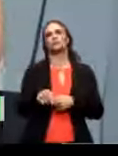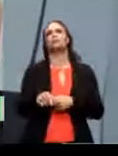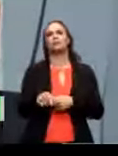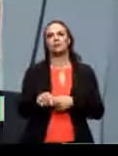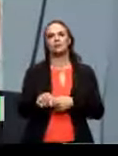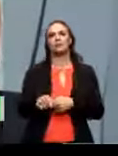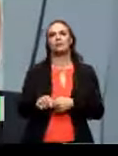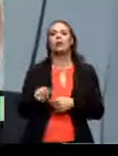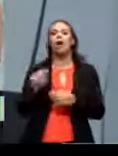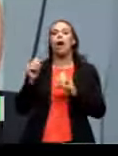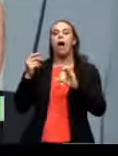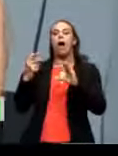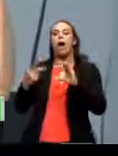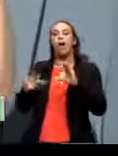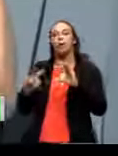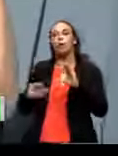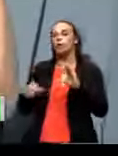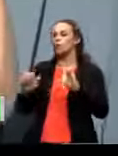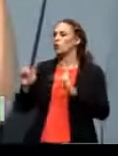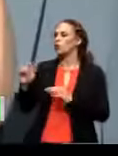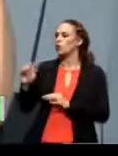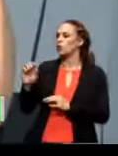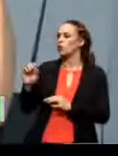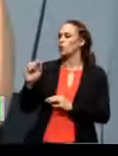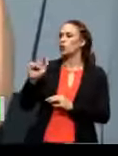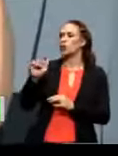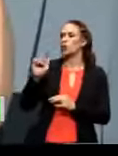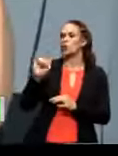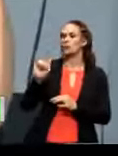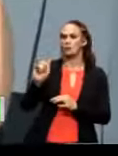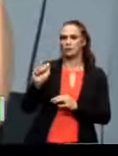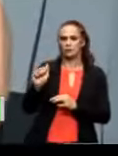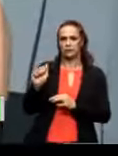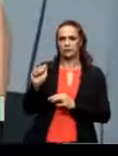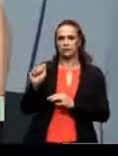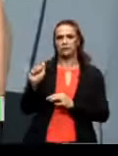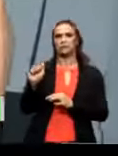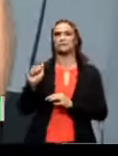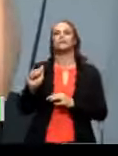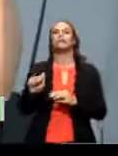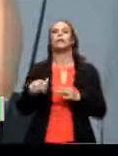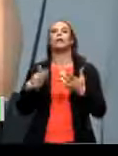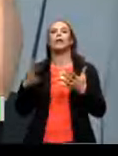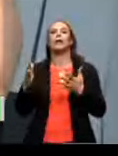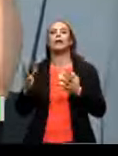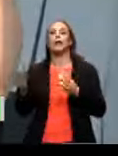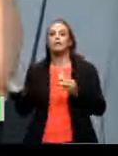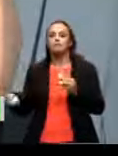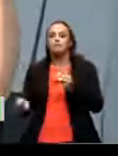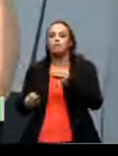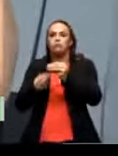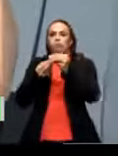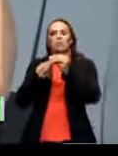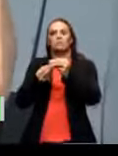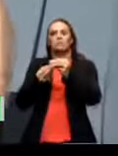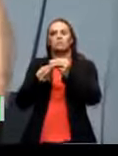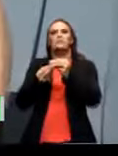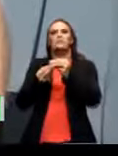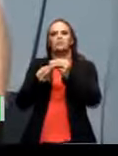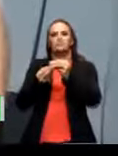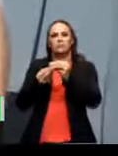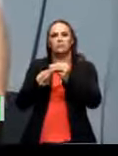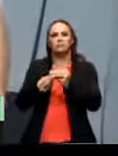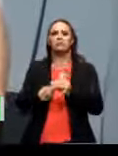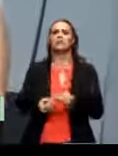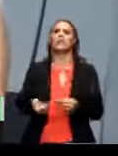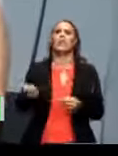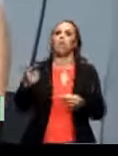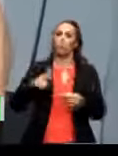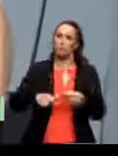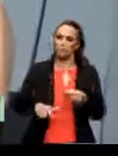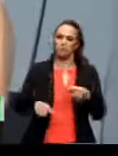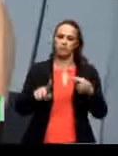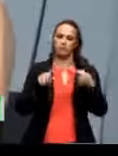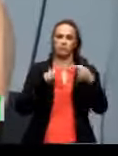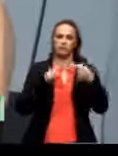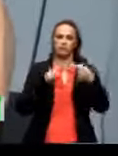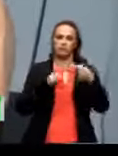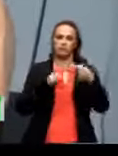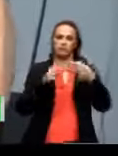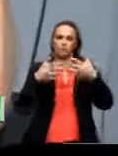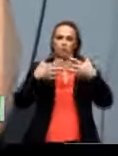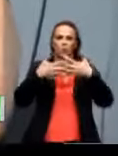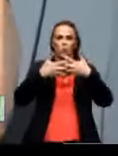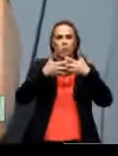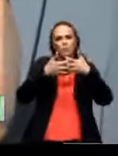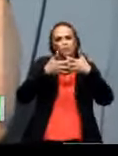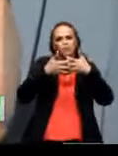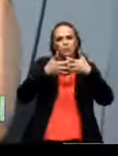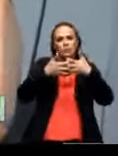essas vesículas de secreção e vão sair da célula. Então, voltando atrás, retículo plasmático rugoso, depois vai passar